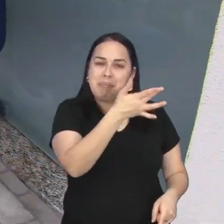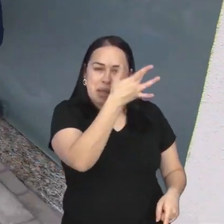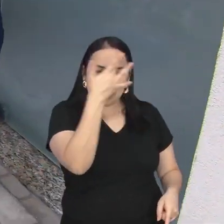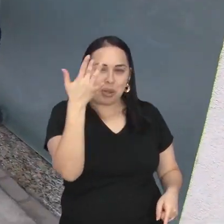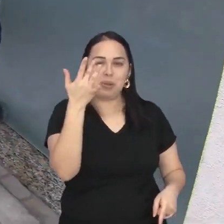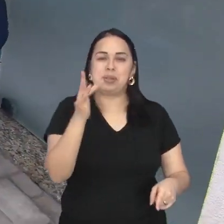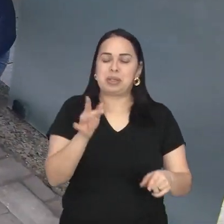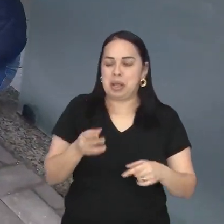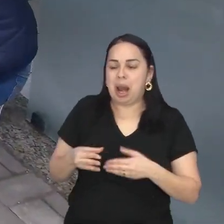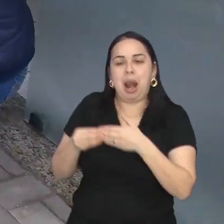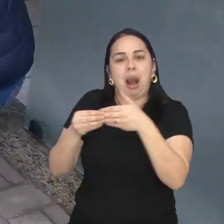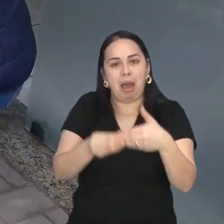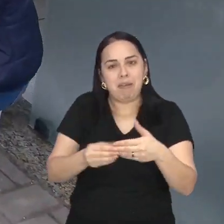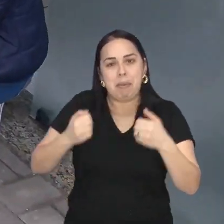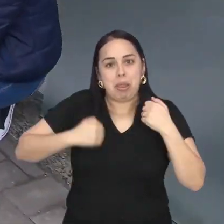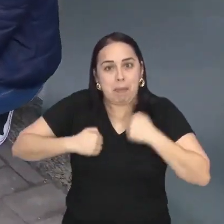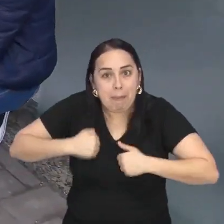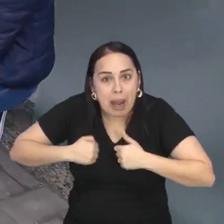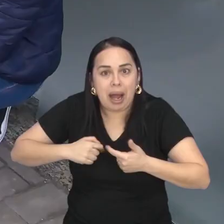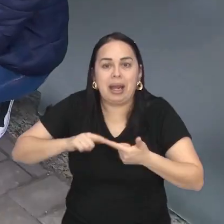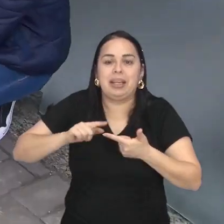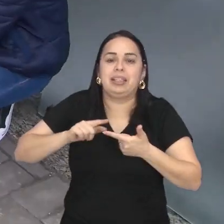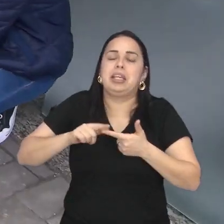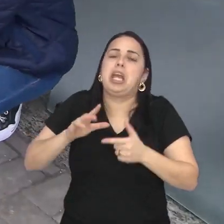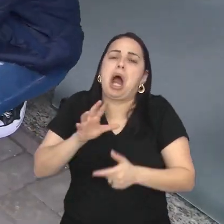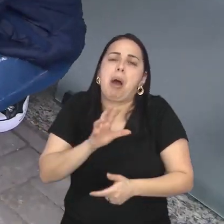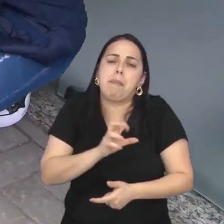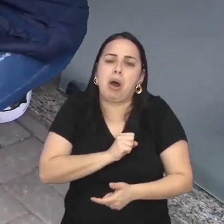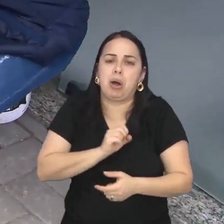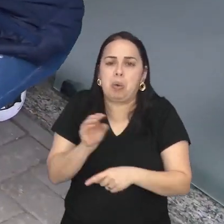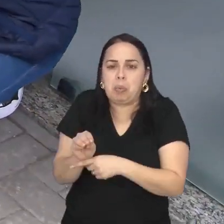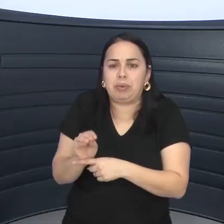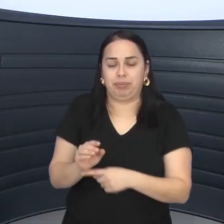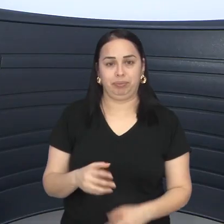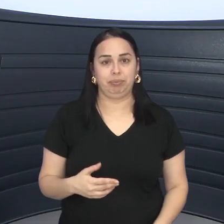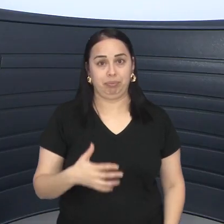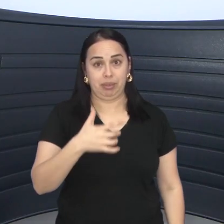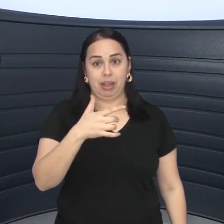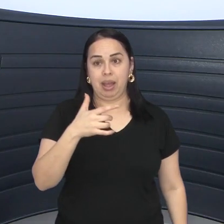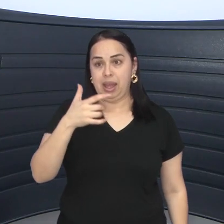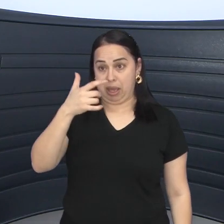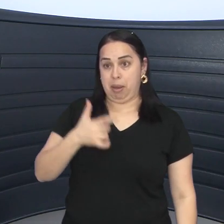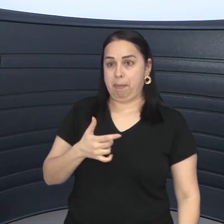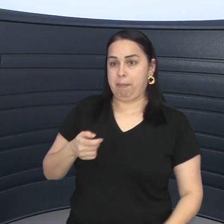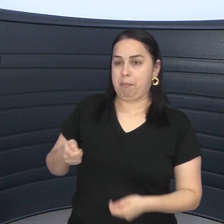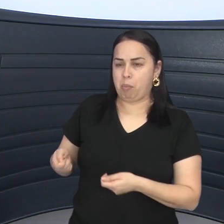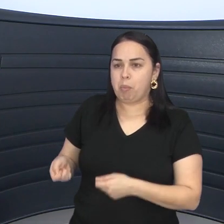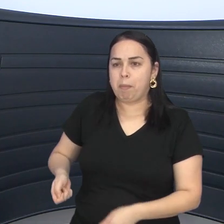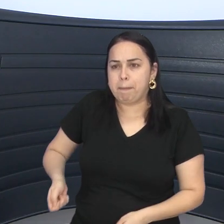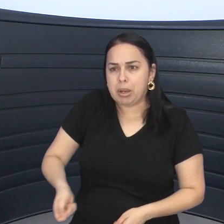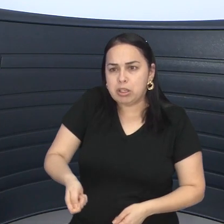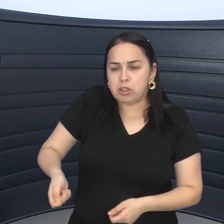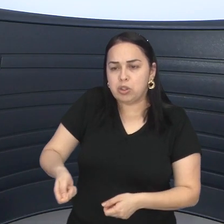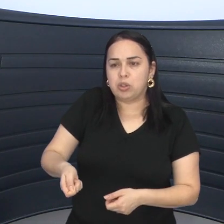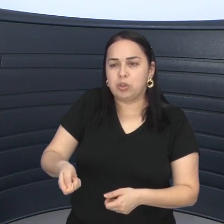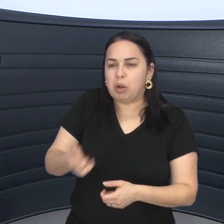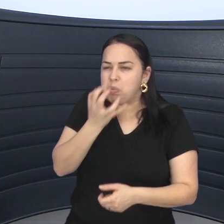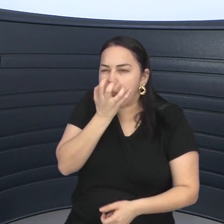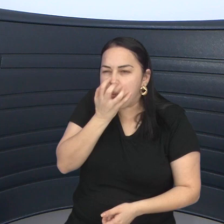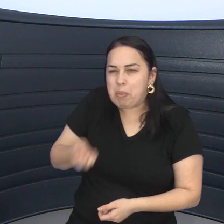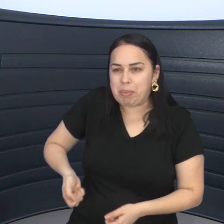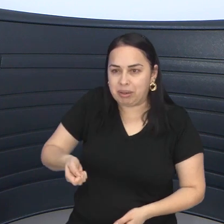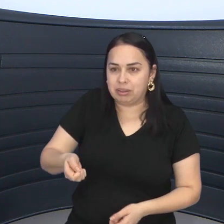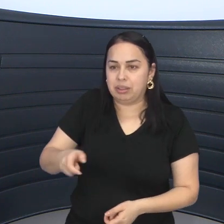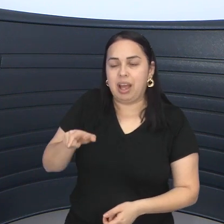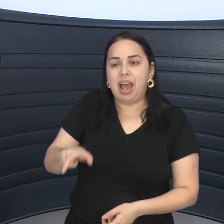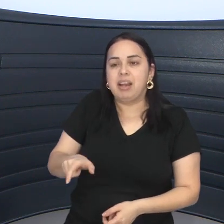ganham outros cuidados como banhos do pet shop e claro muito amor então além do passeio é foi necessário